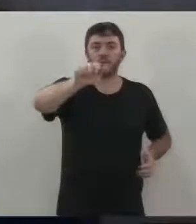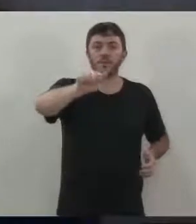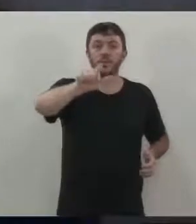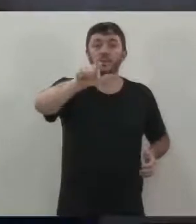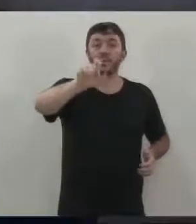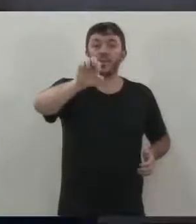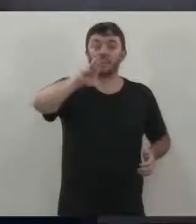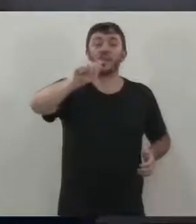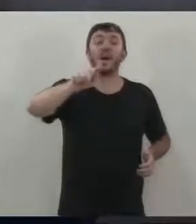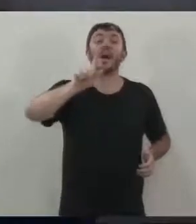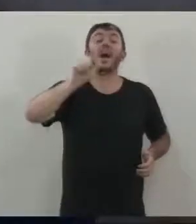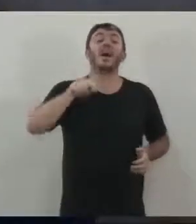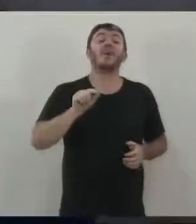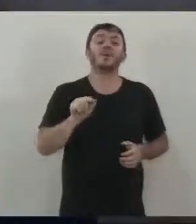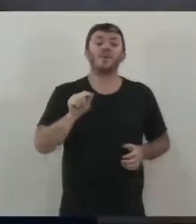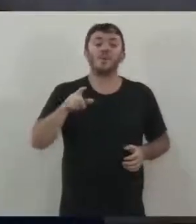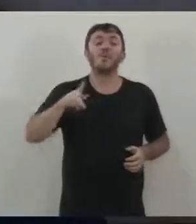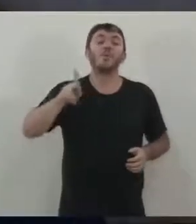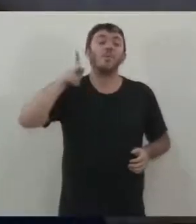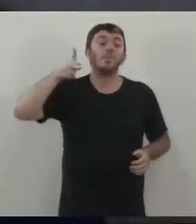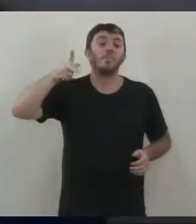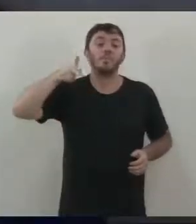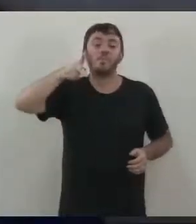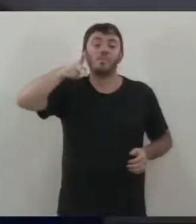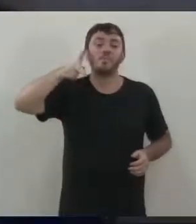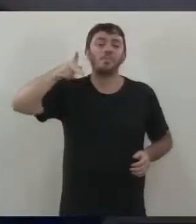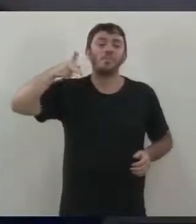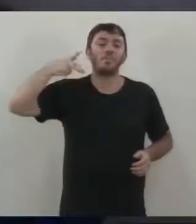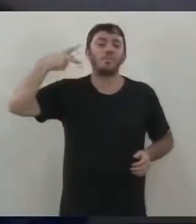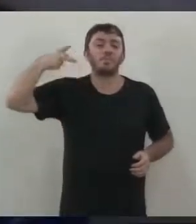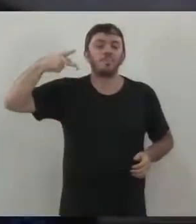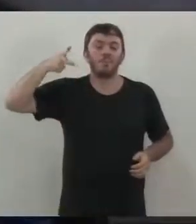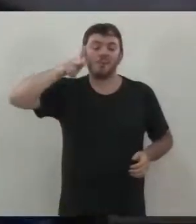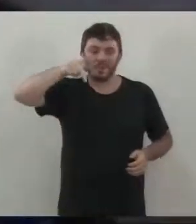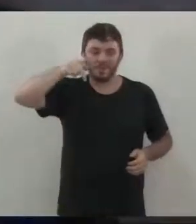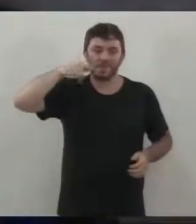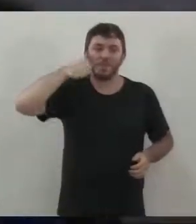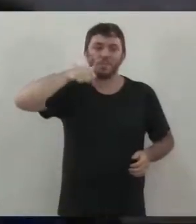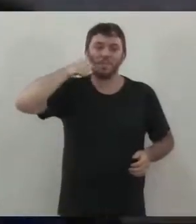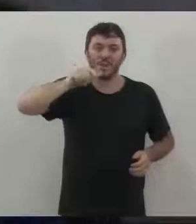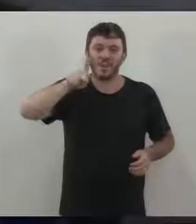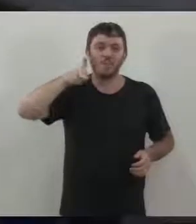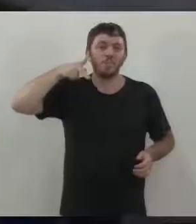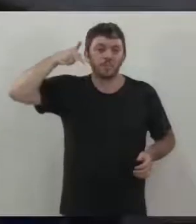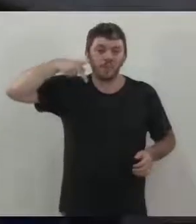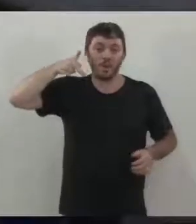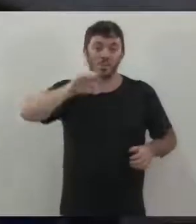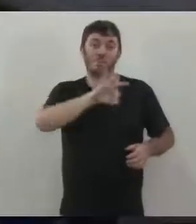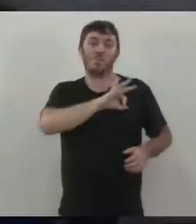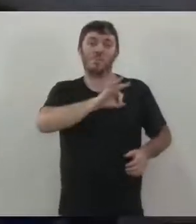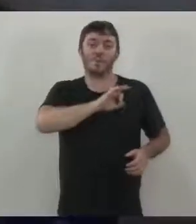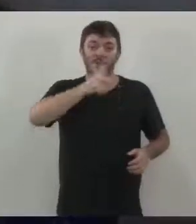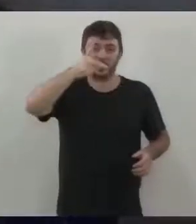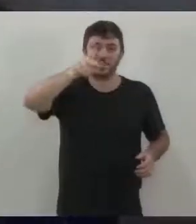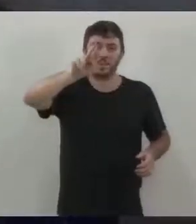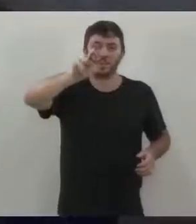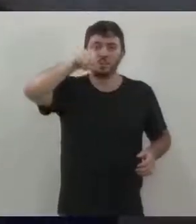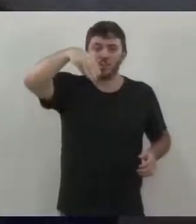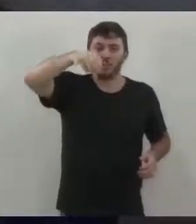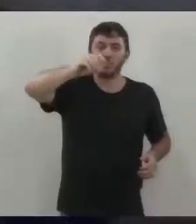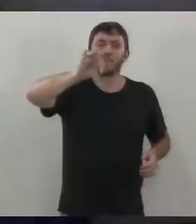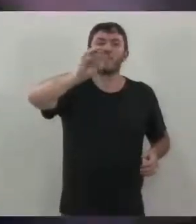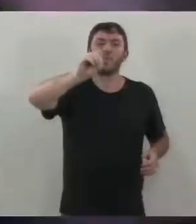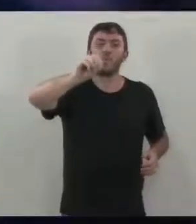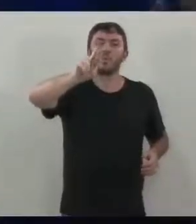promotora pública de São Paulo, inclusive tem parceria no material feito pela Câmara Municipal ano passado, o